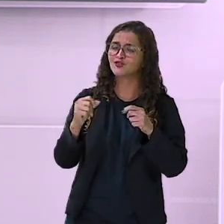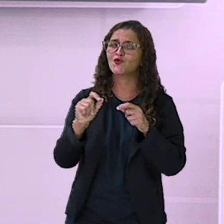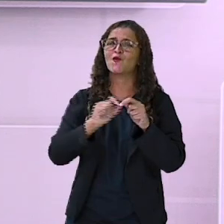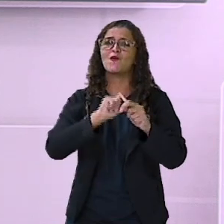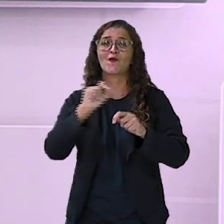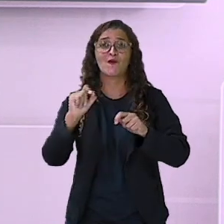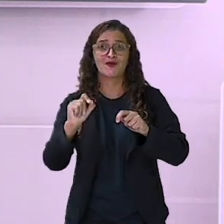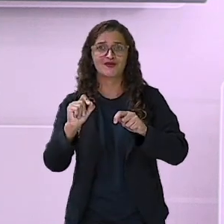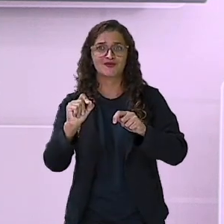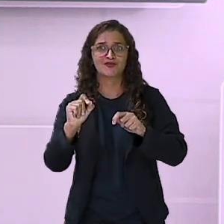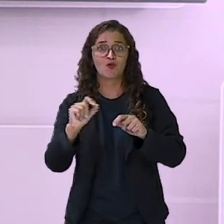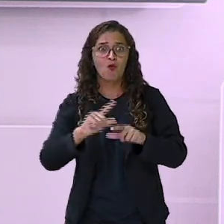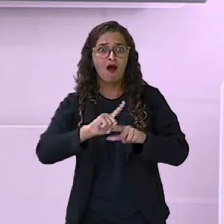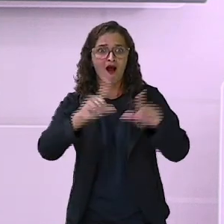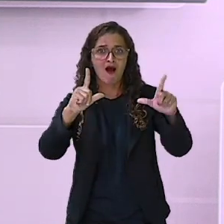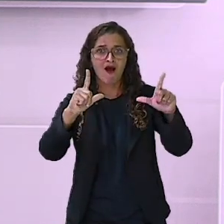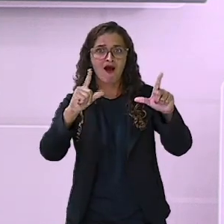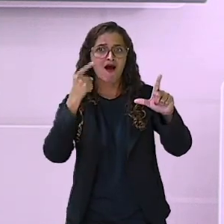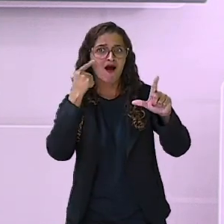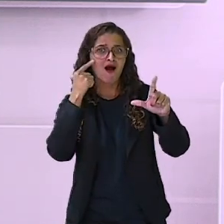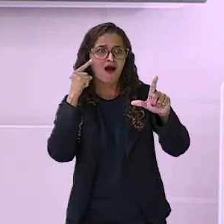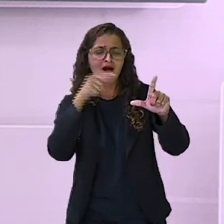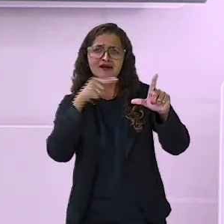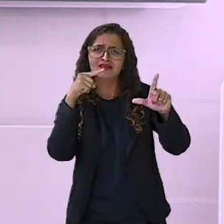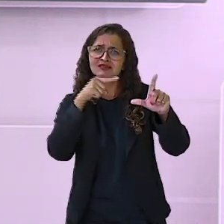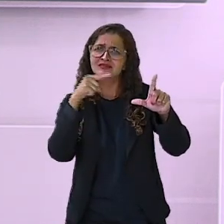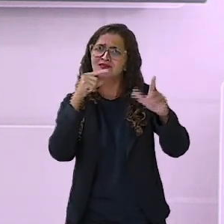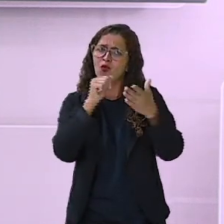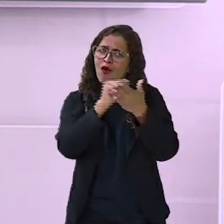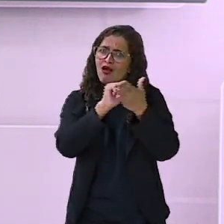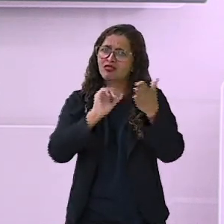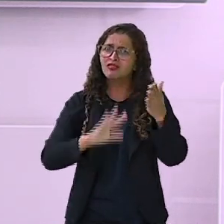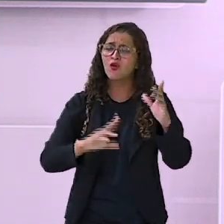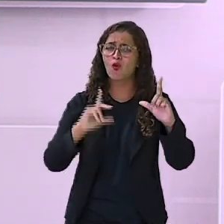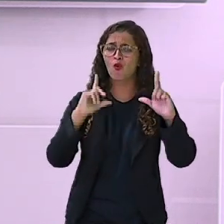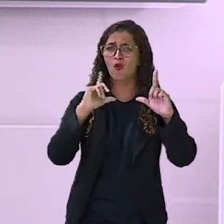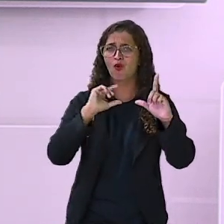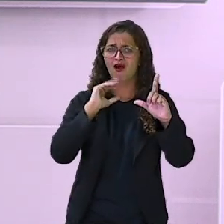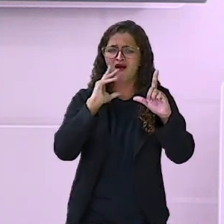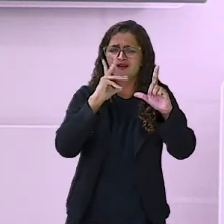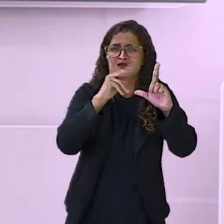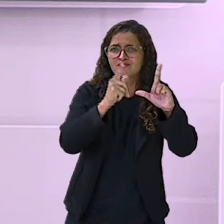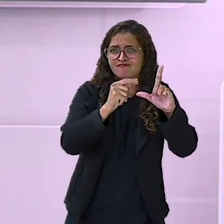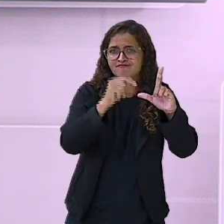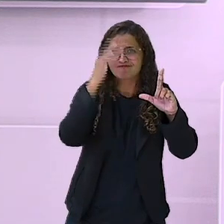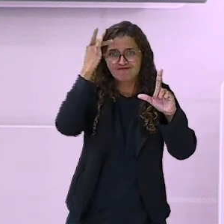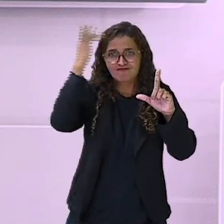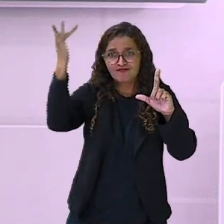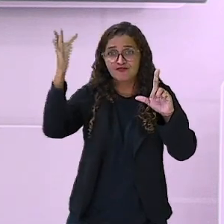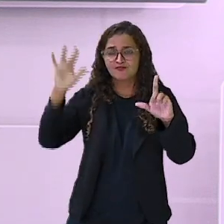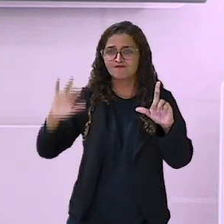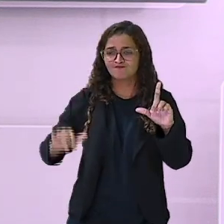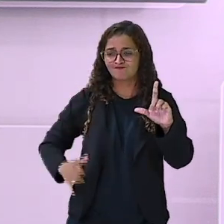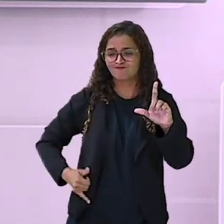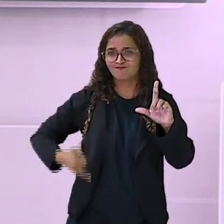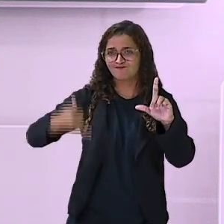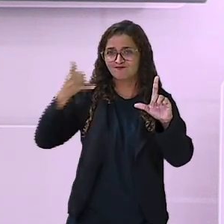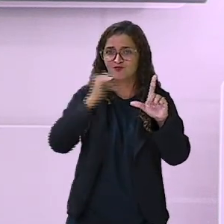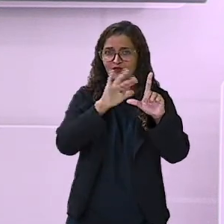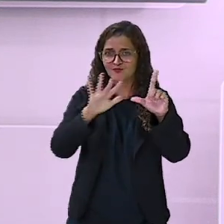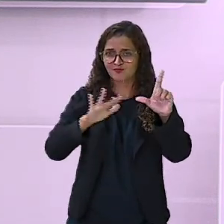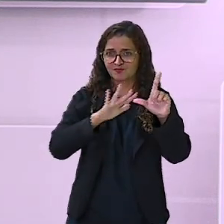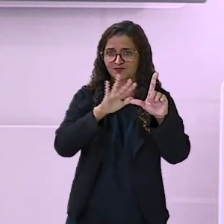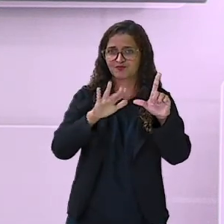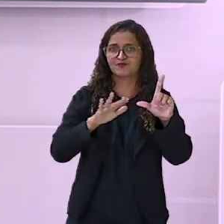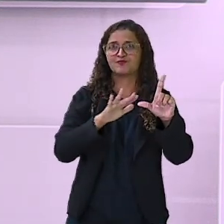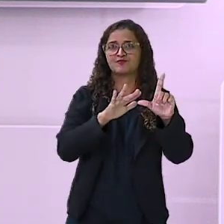acessar o nosso portal, onde encontramos todas as nossas atividades. É muito fácil. Aponte a câmera do seu